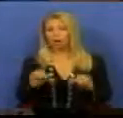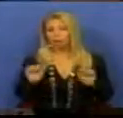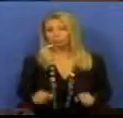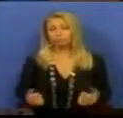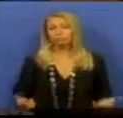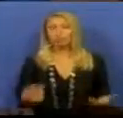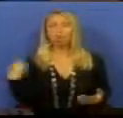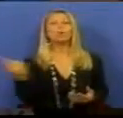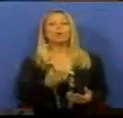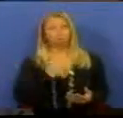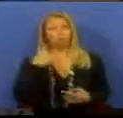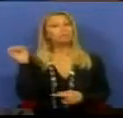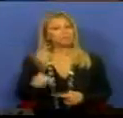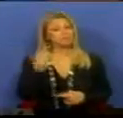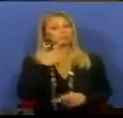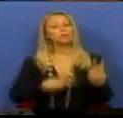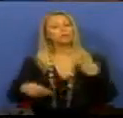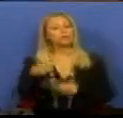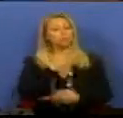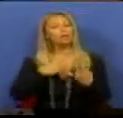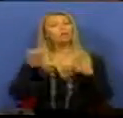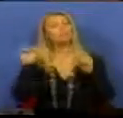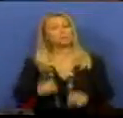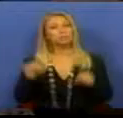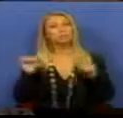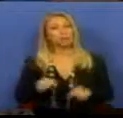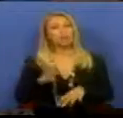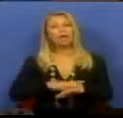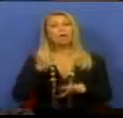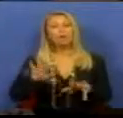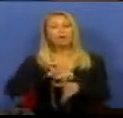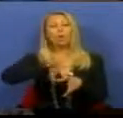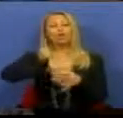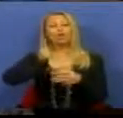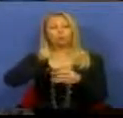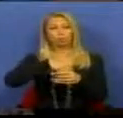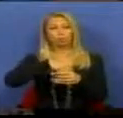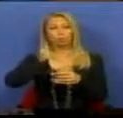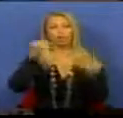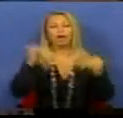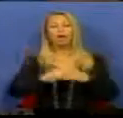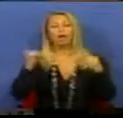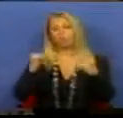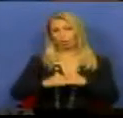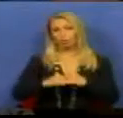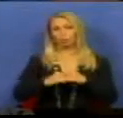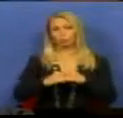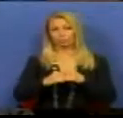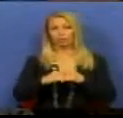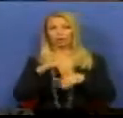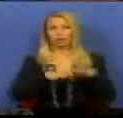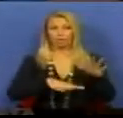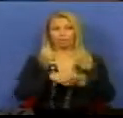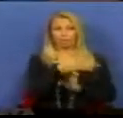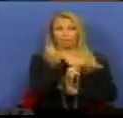O que nós criticamos veementemente é o conteúdo do acordo a que chegaram o